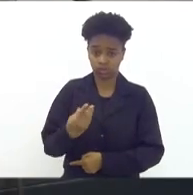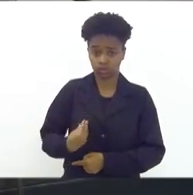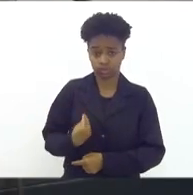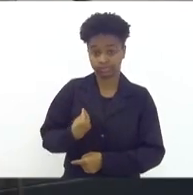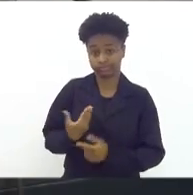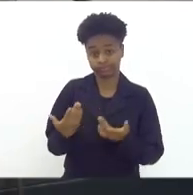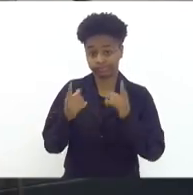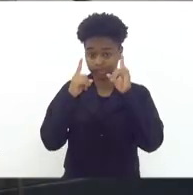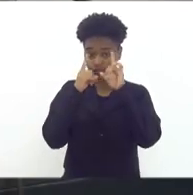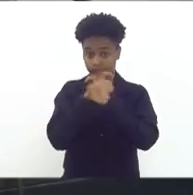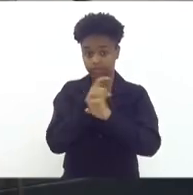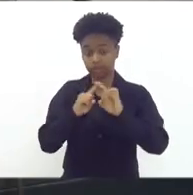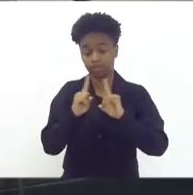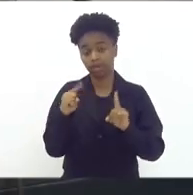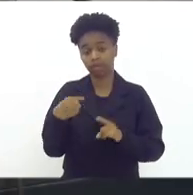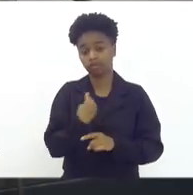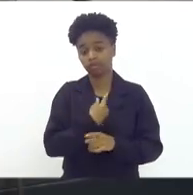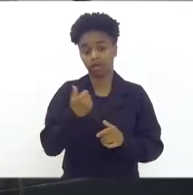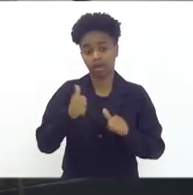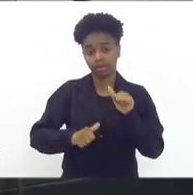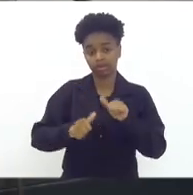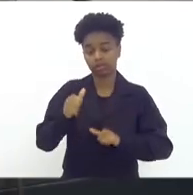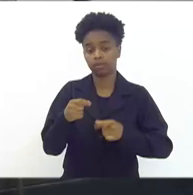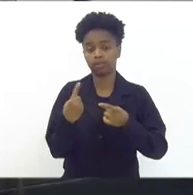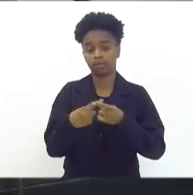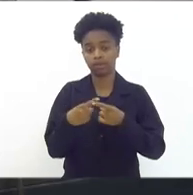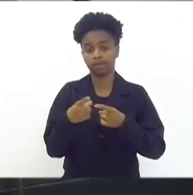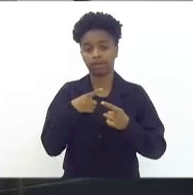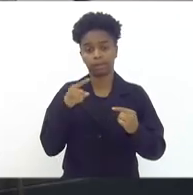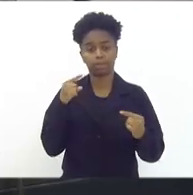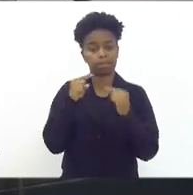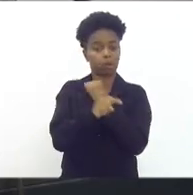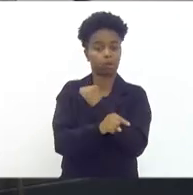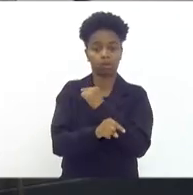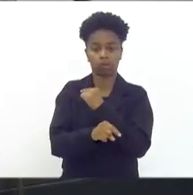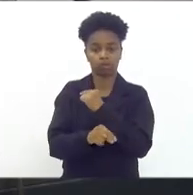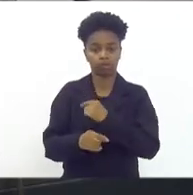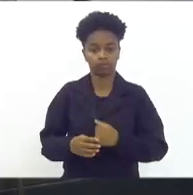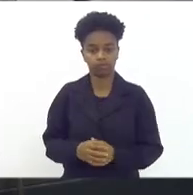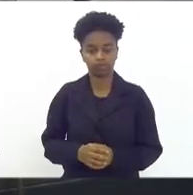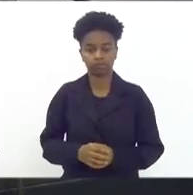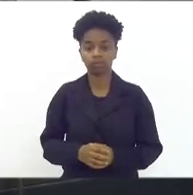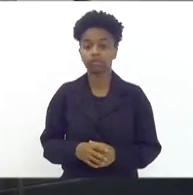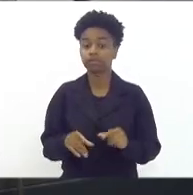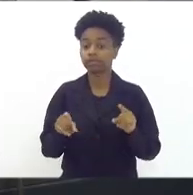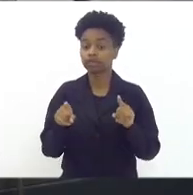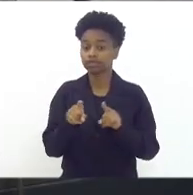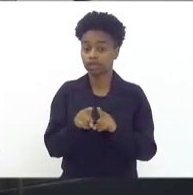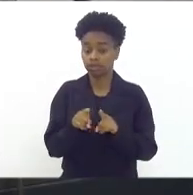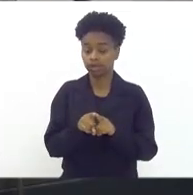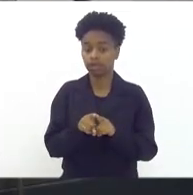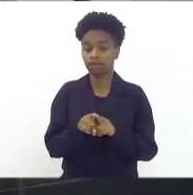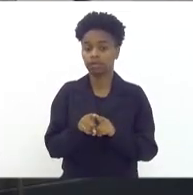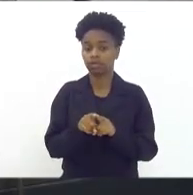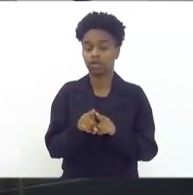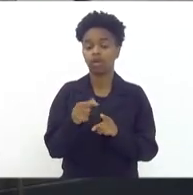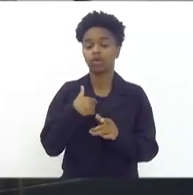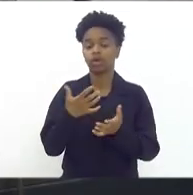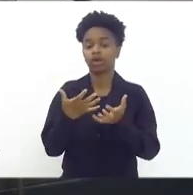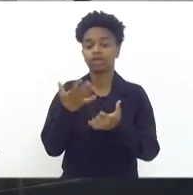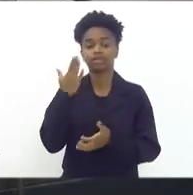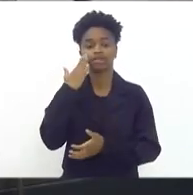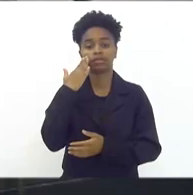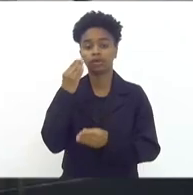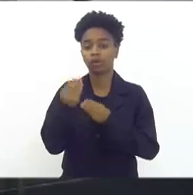mas vamos analisar isso aí porque houve essa contradição e esse investimento queria saber como foi